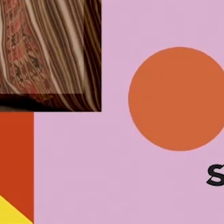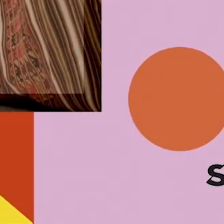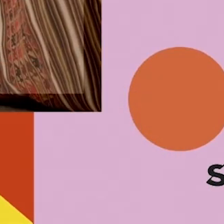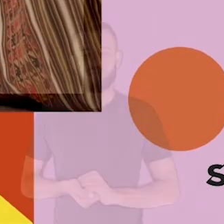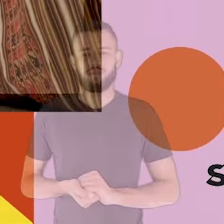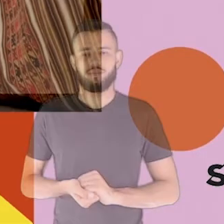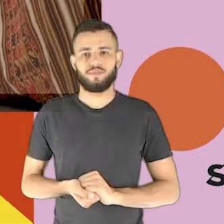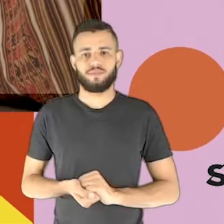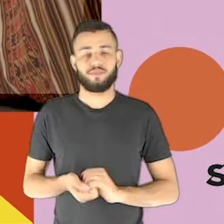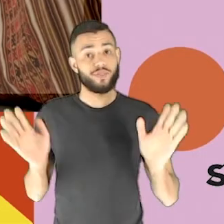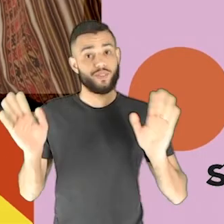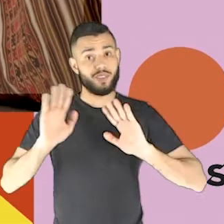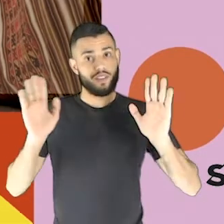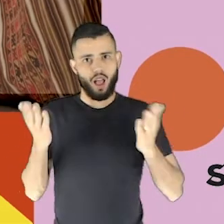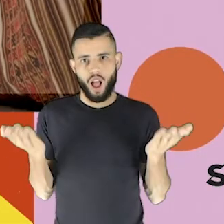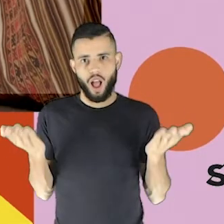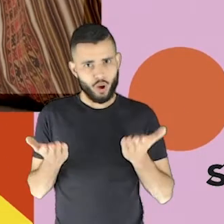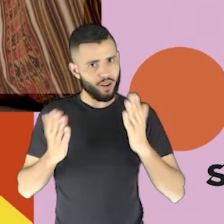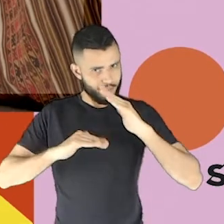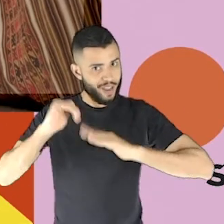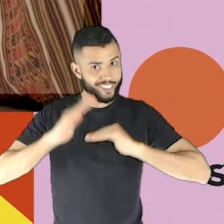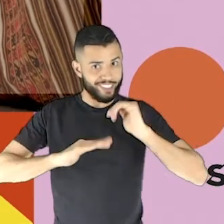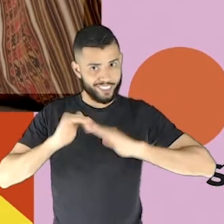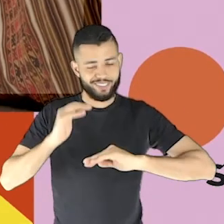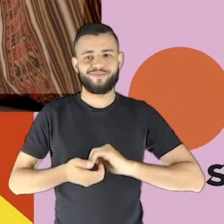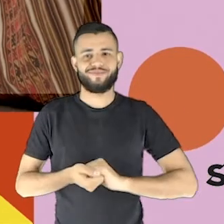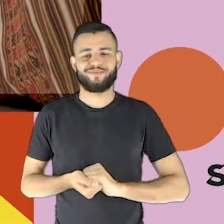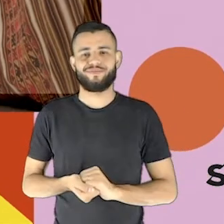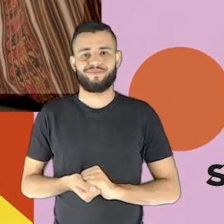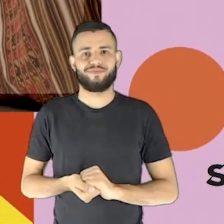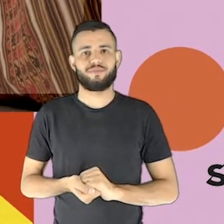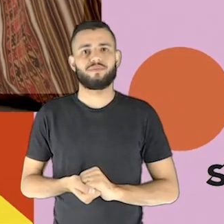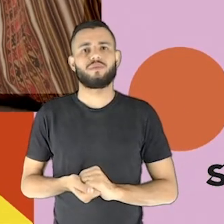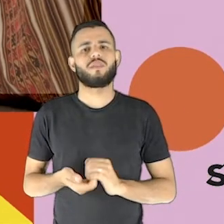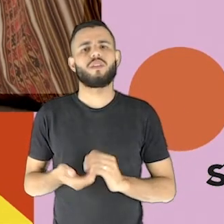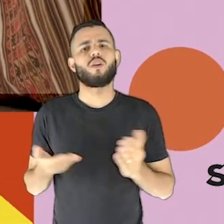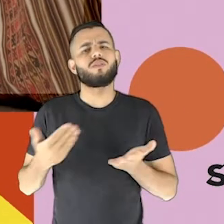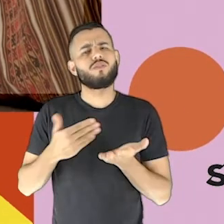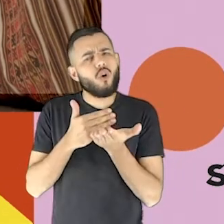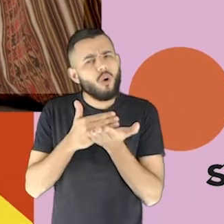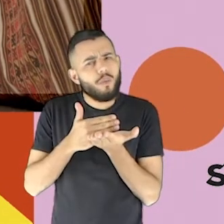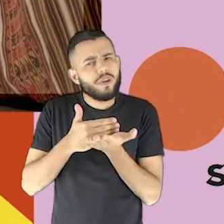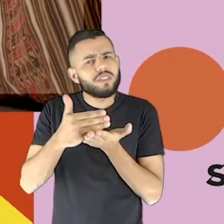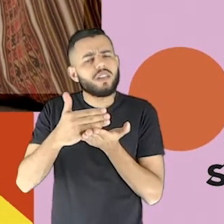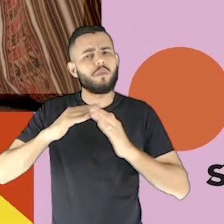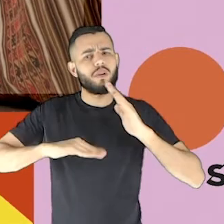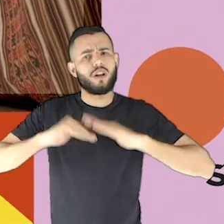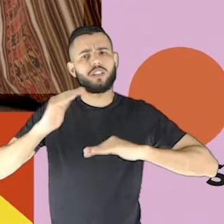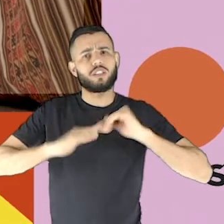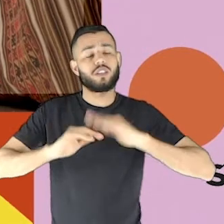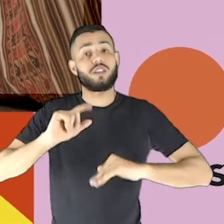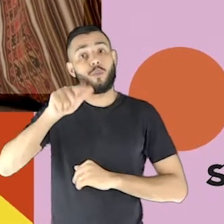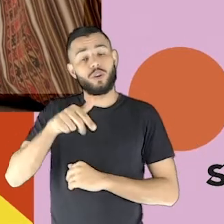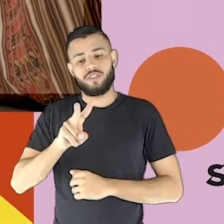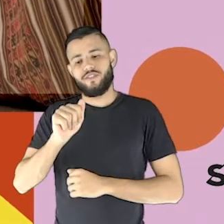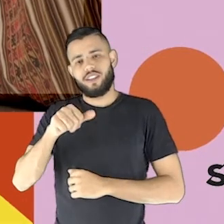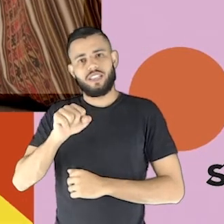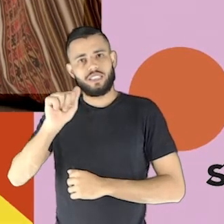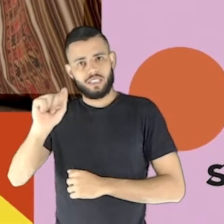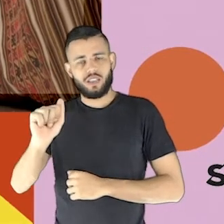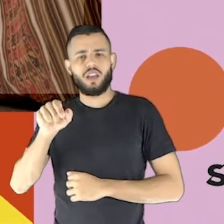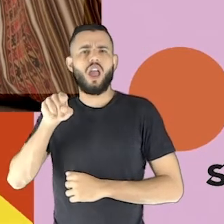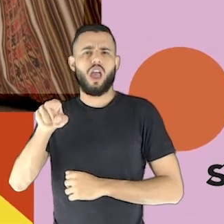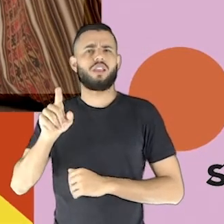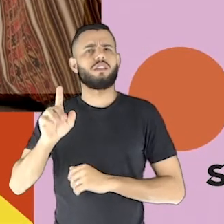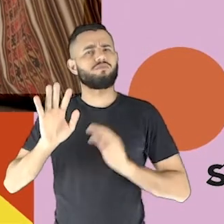Olá, vamos para a prática? Eu vou iniciar a prática, no meio dela a Vanessa assume e aí ela faz o